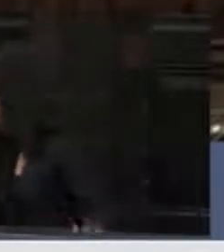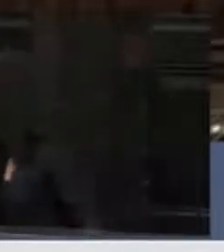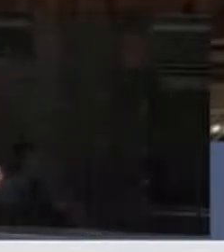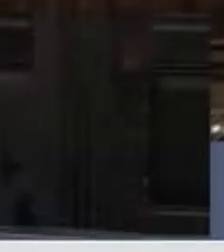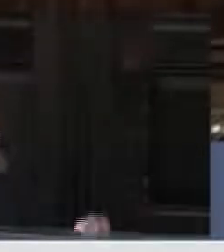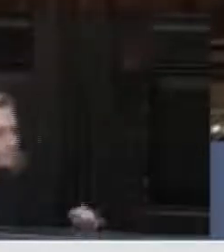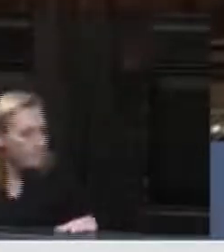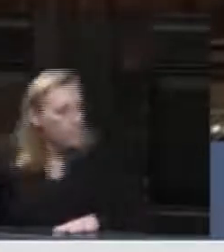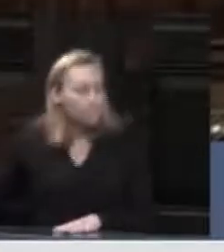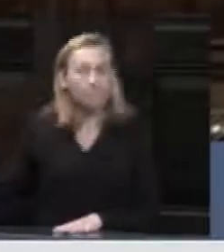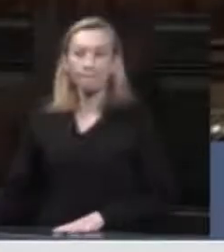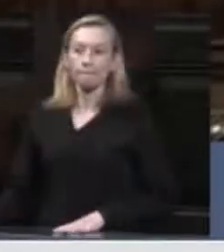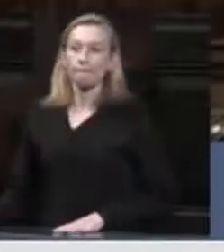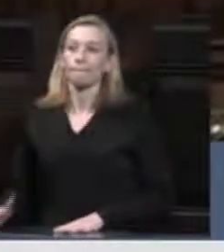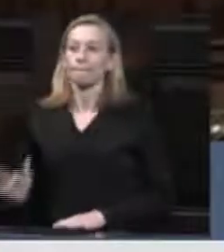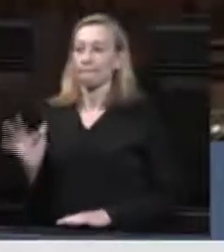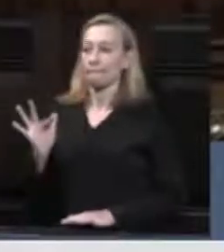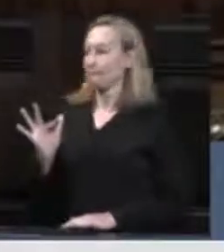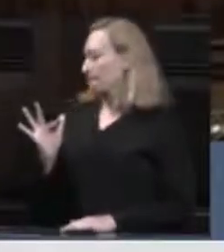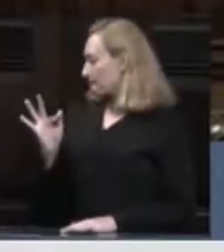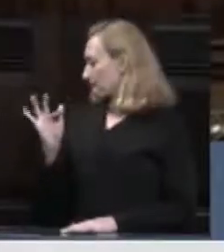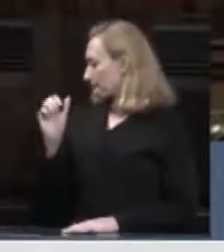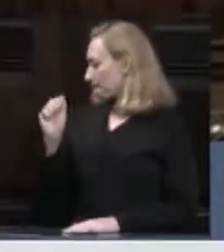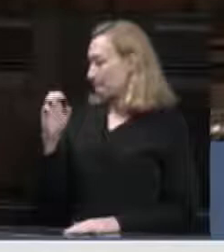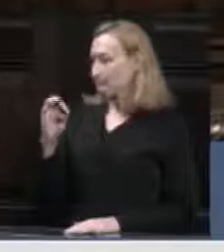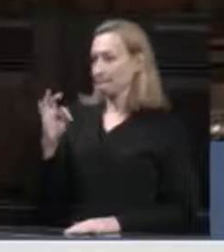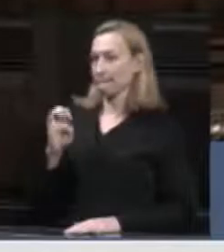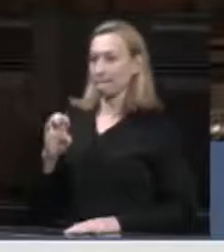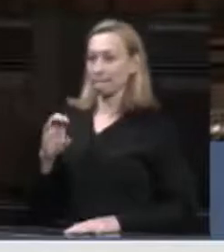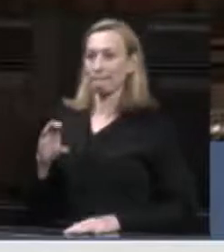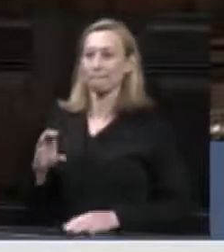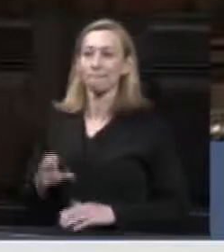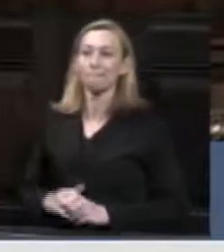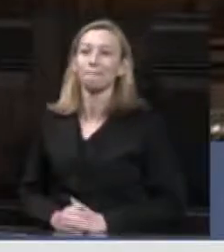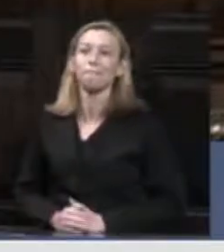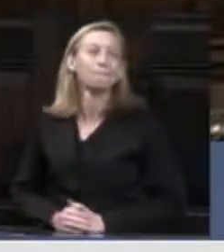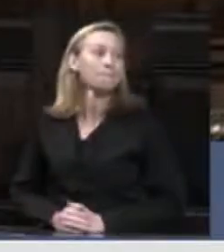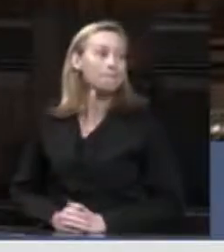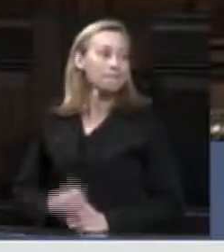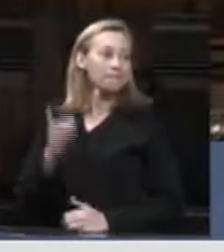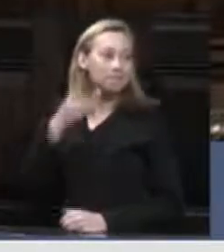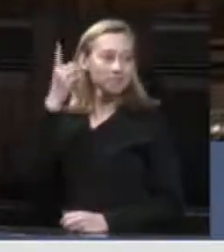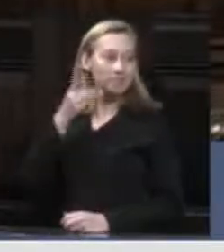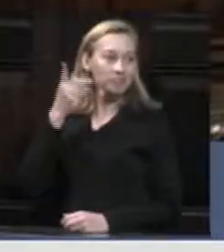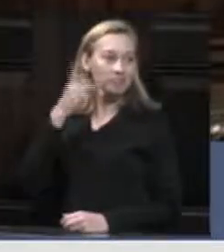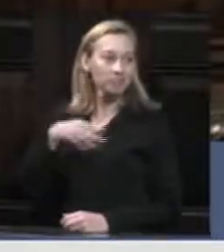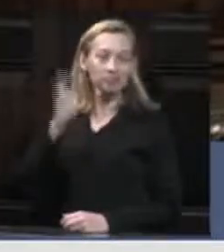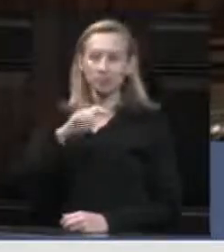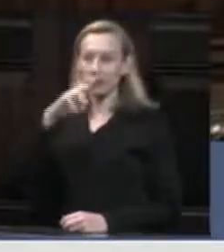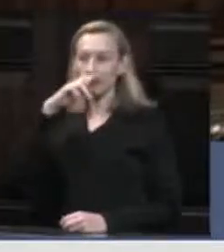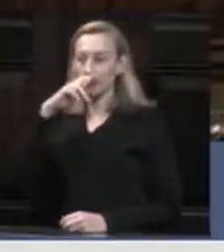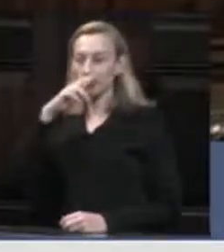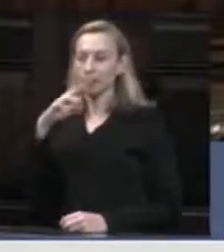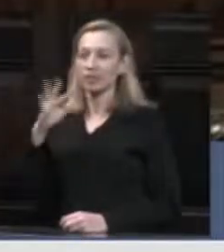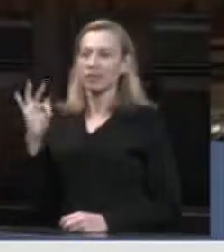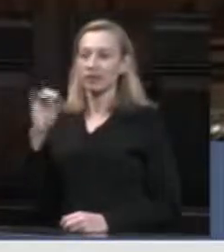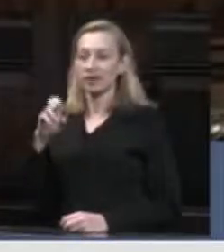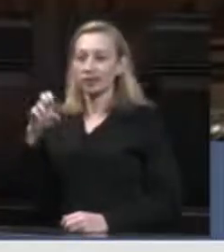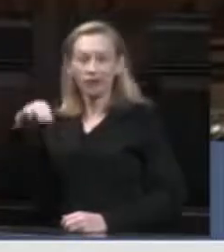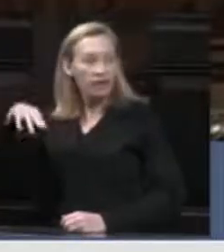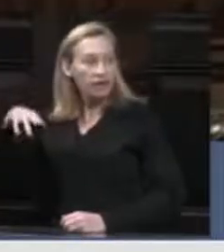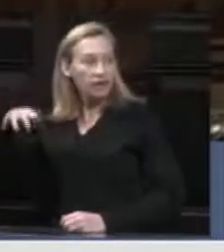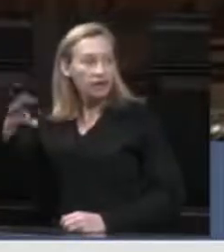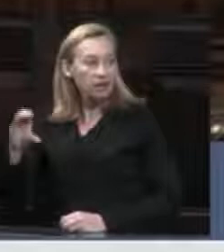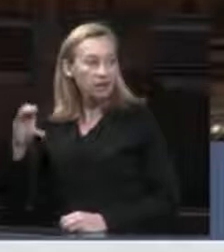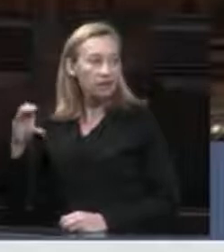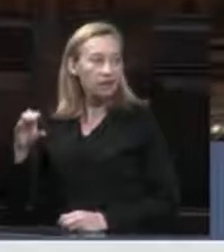o Antônio Sarlo da FAETEC para uma universidade federal, deputado Paulo Ramos. A FAETEC e a UENF estão administrativamente